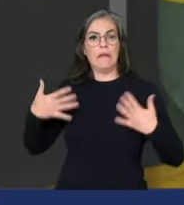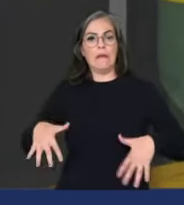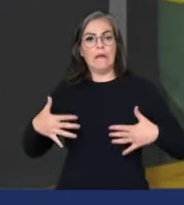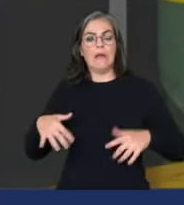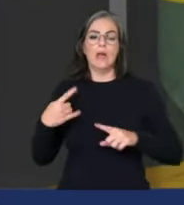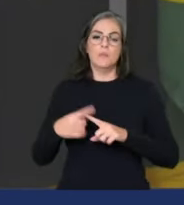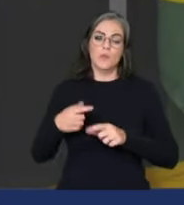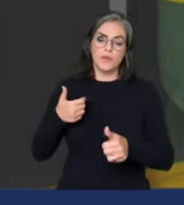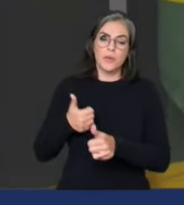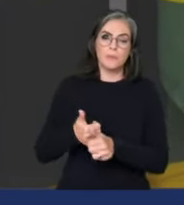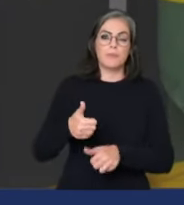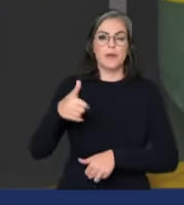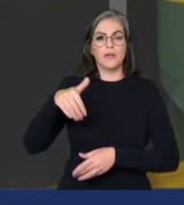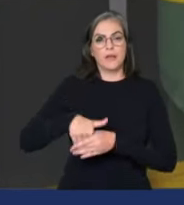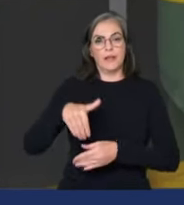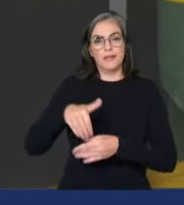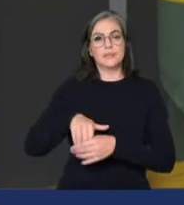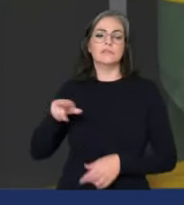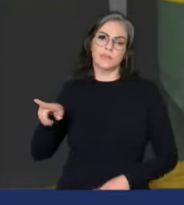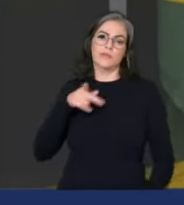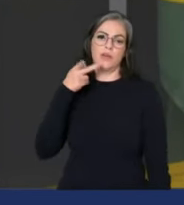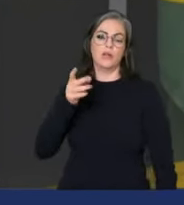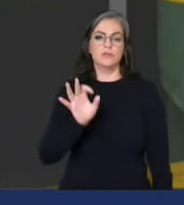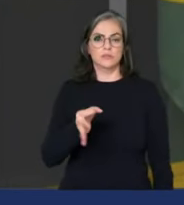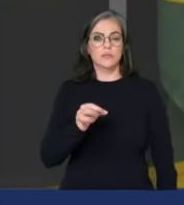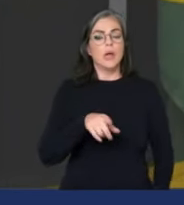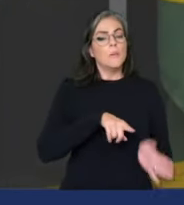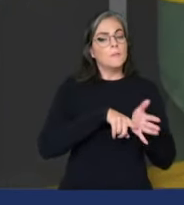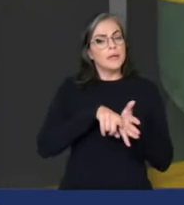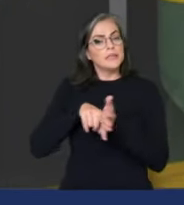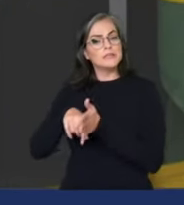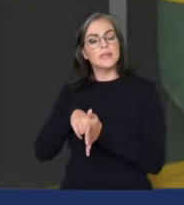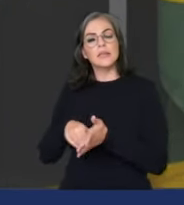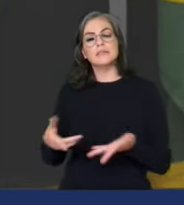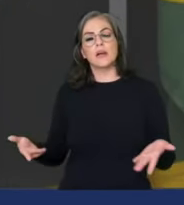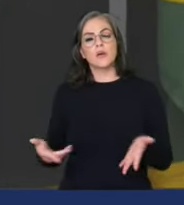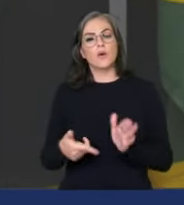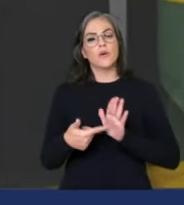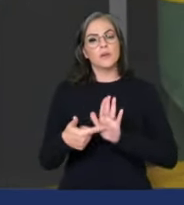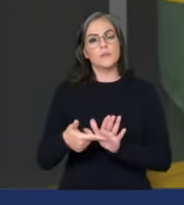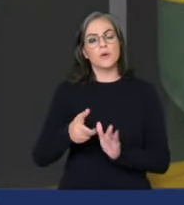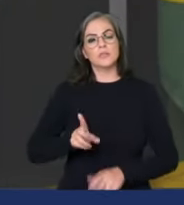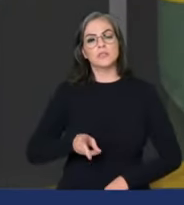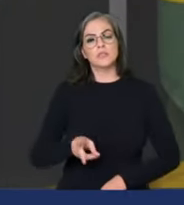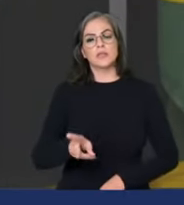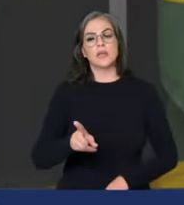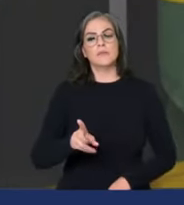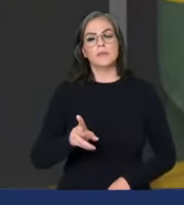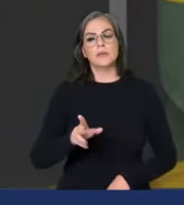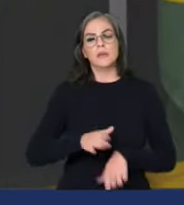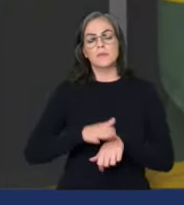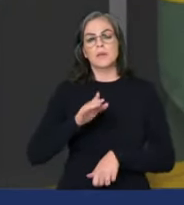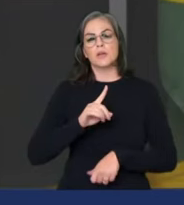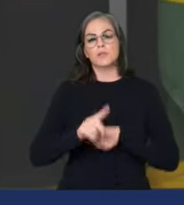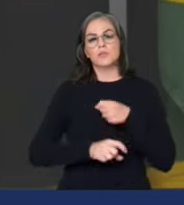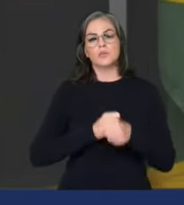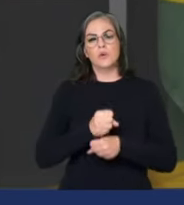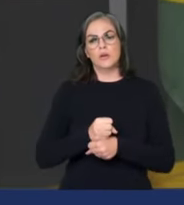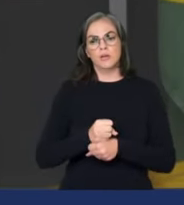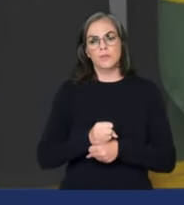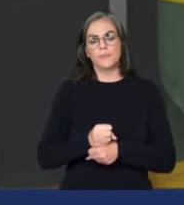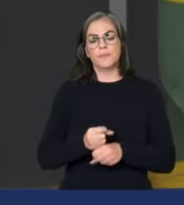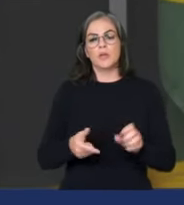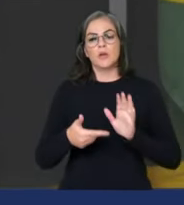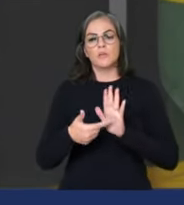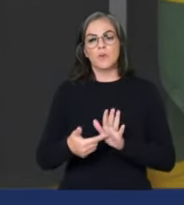eleições, como ele mesmo disse. As pesquisas, elas estão estacionadas e fixas há mais de um ano e sinalizam a vitória,